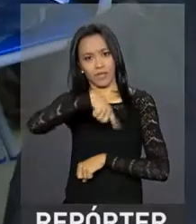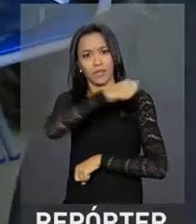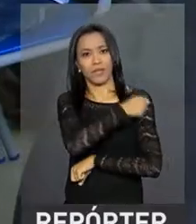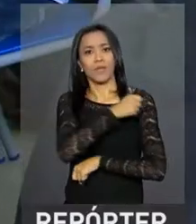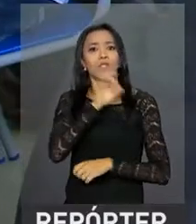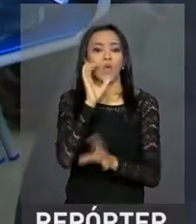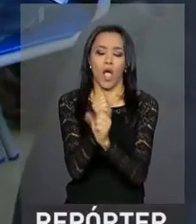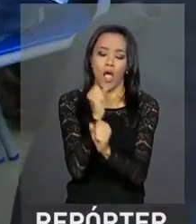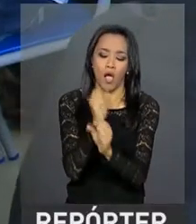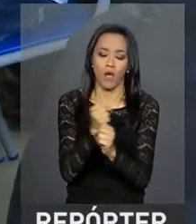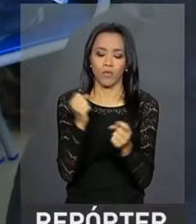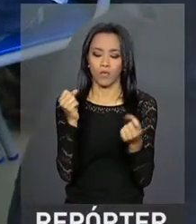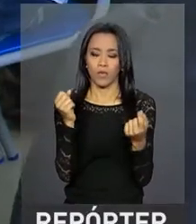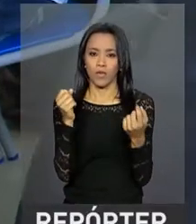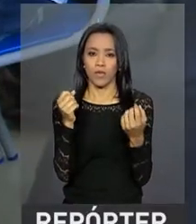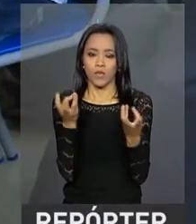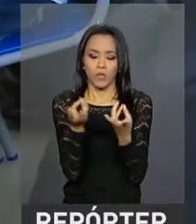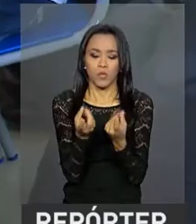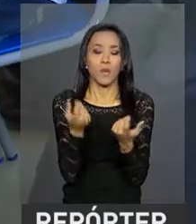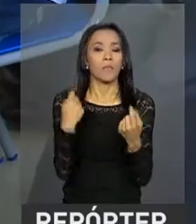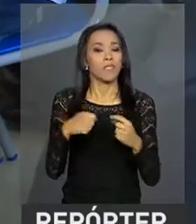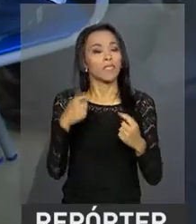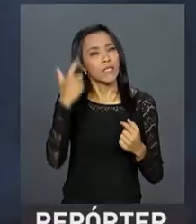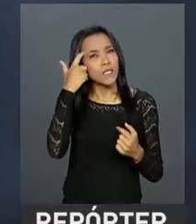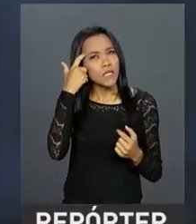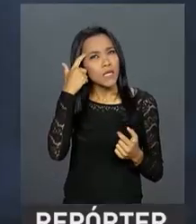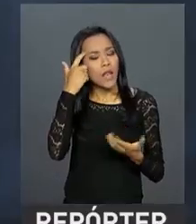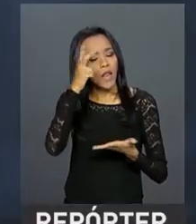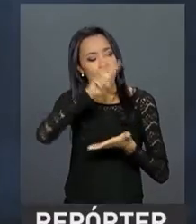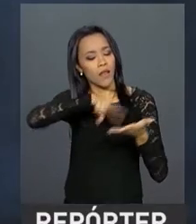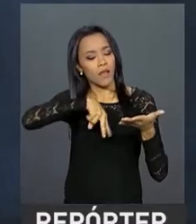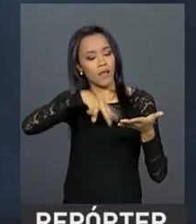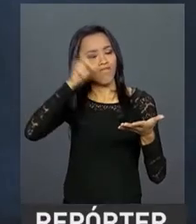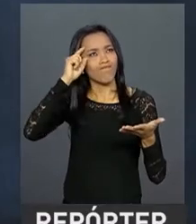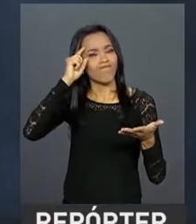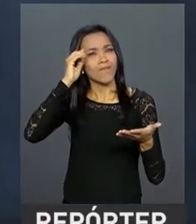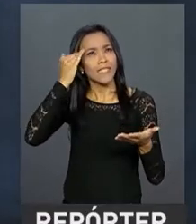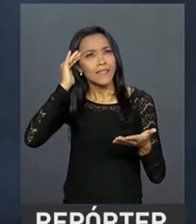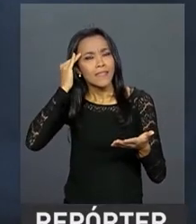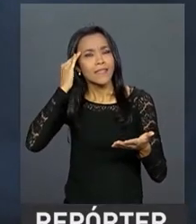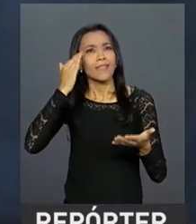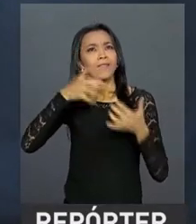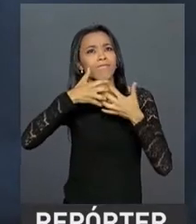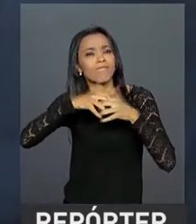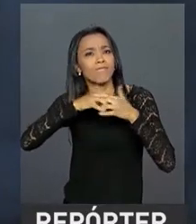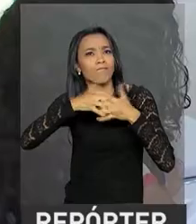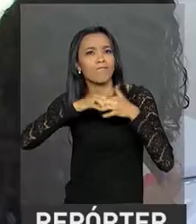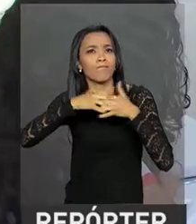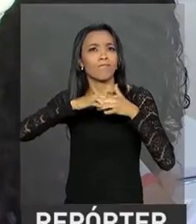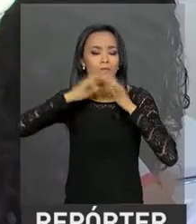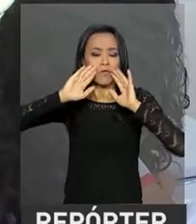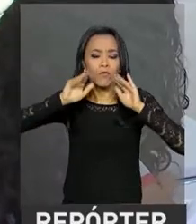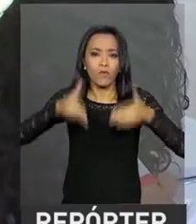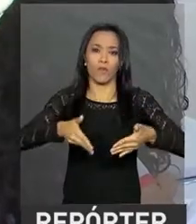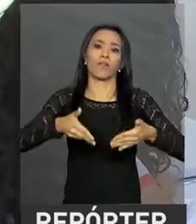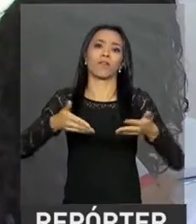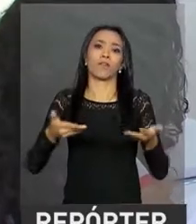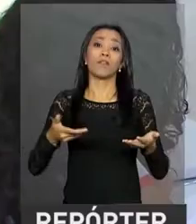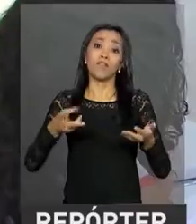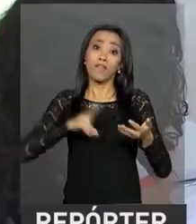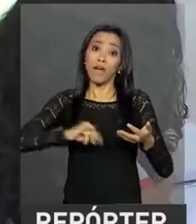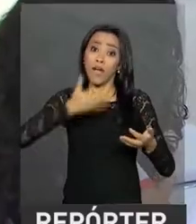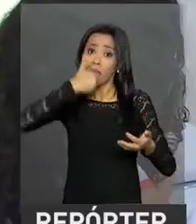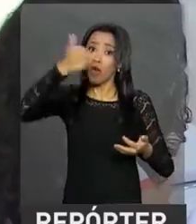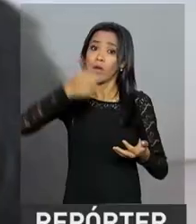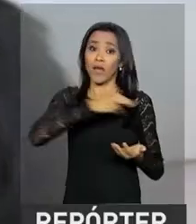cálculo. Os problemas são: o aluno ele precisa ter ler, ele precisa interpretar, ele precisa analisar, ele precisa se concentrar. Então, de modo geral, ele vai melhorar em